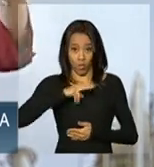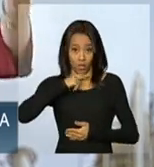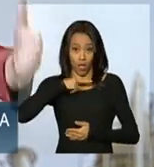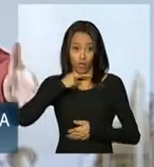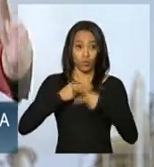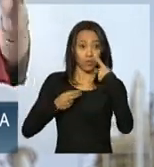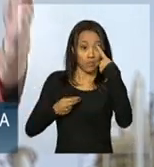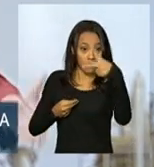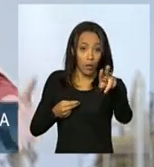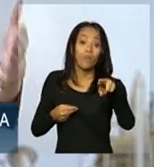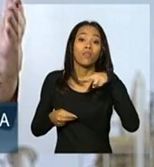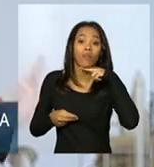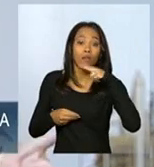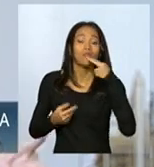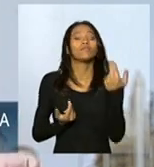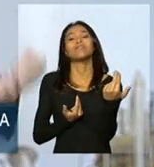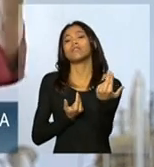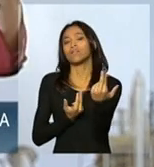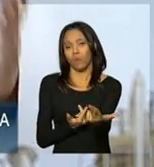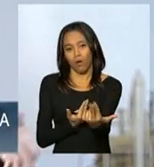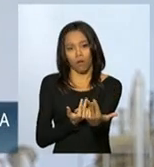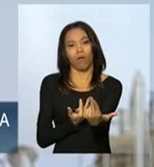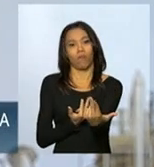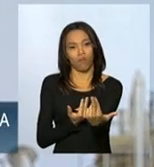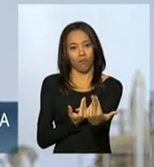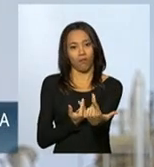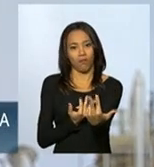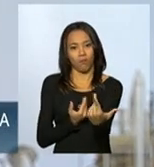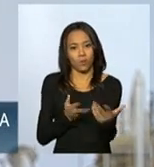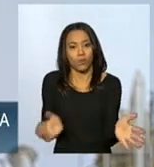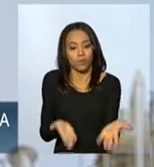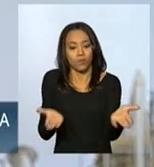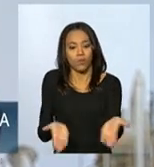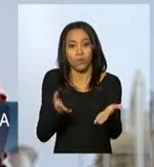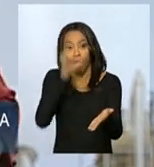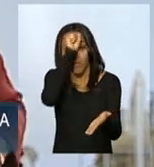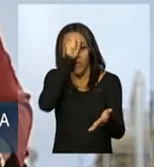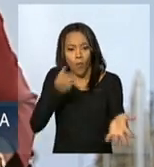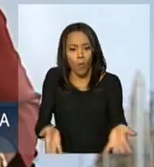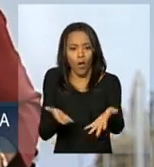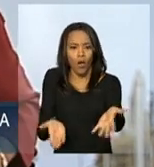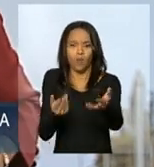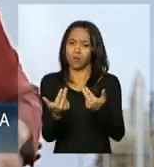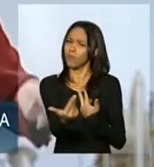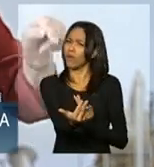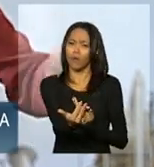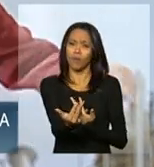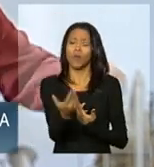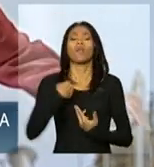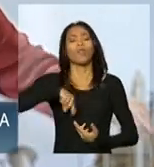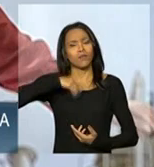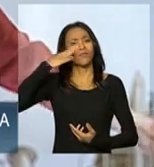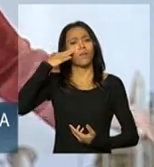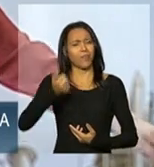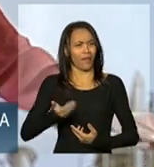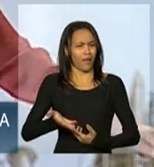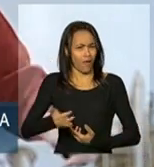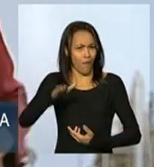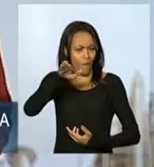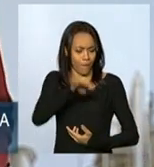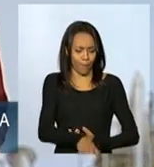neto têm de ter acesso aos mesmos estímulos, porque a gente sabe que